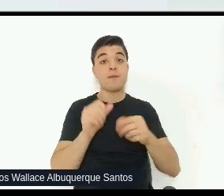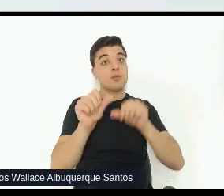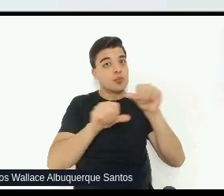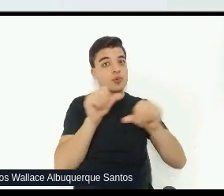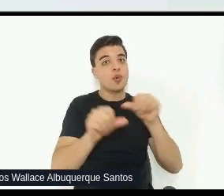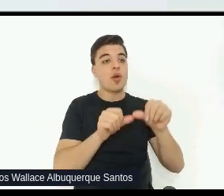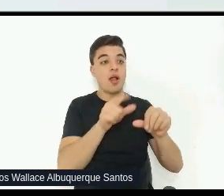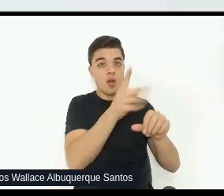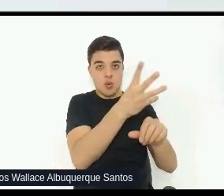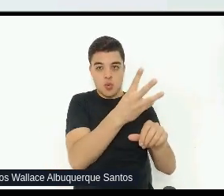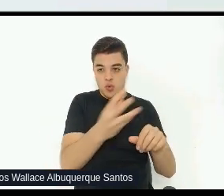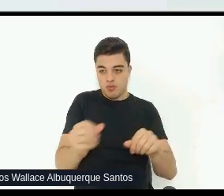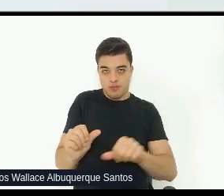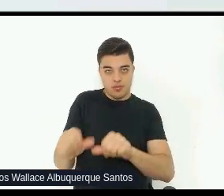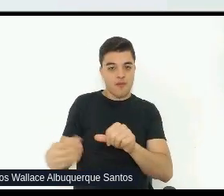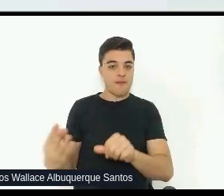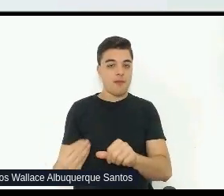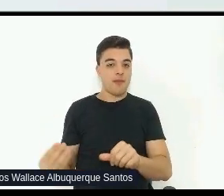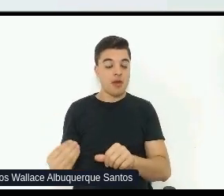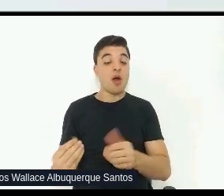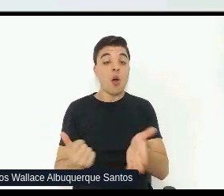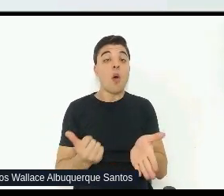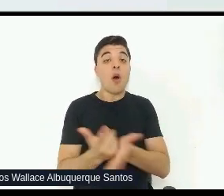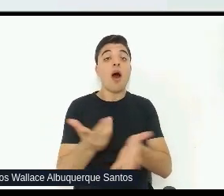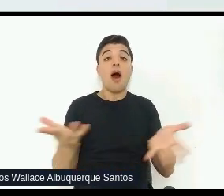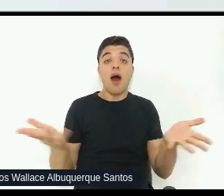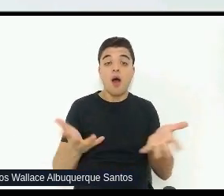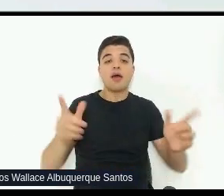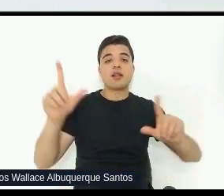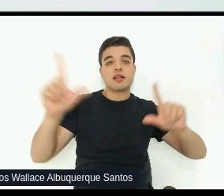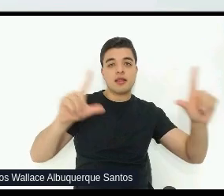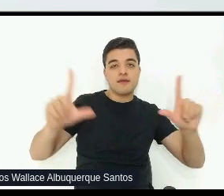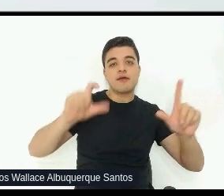usuário clique ali com a certeza do que ele está clicando.